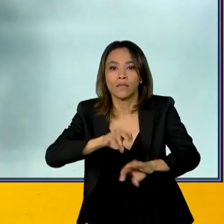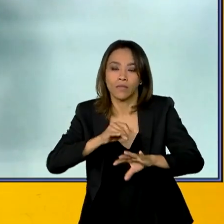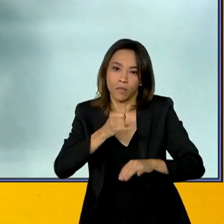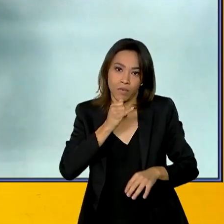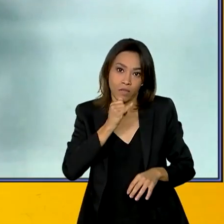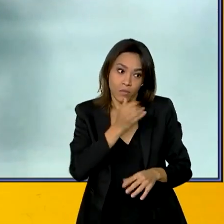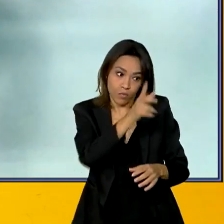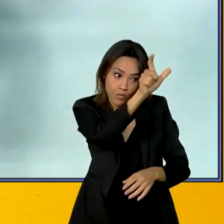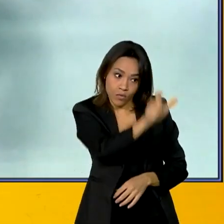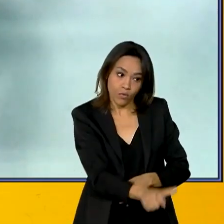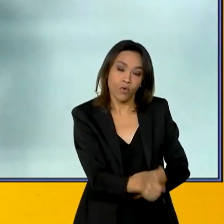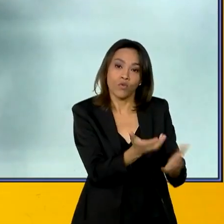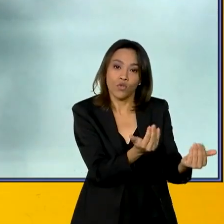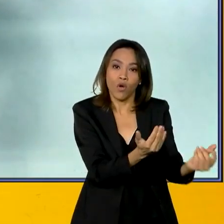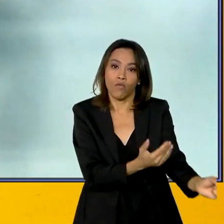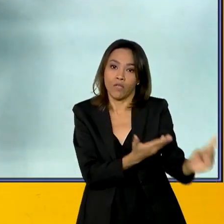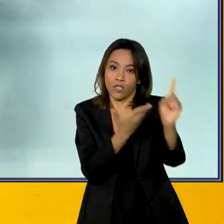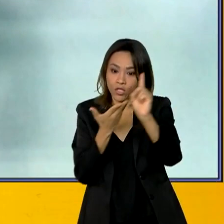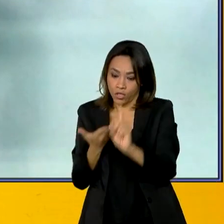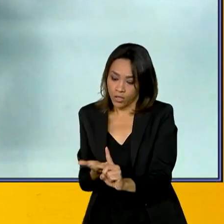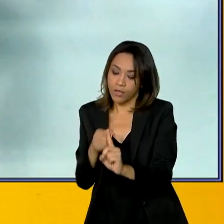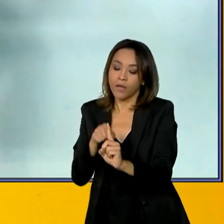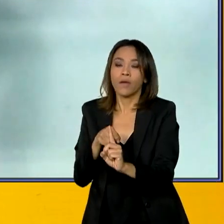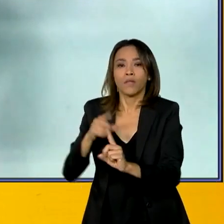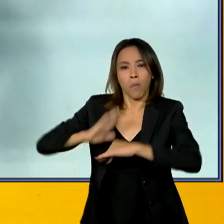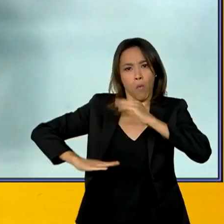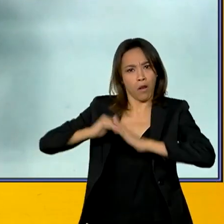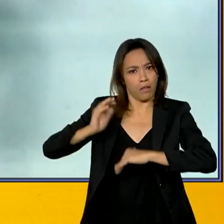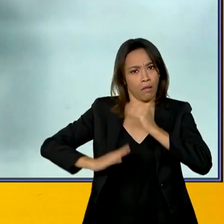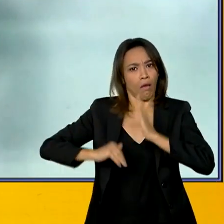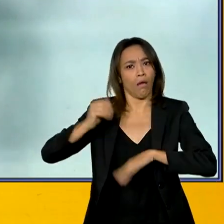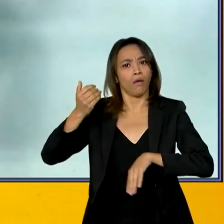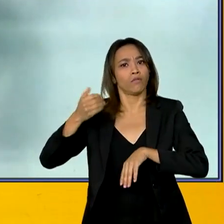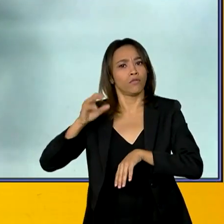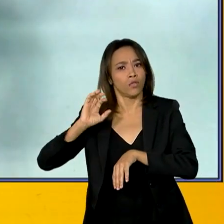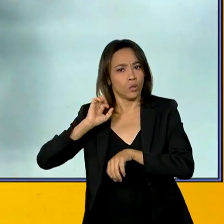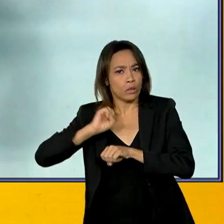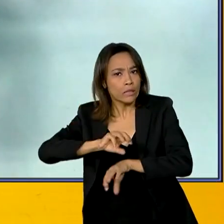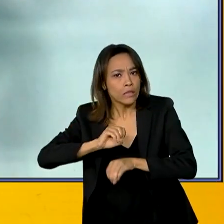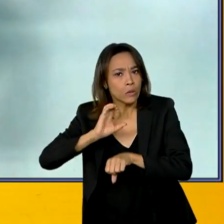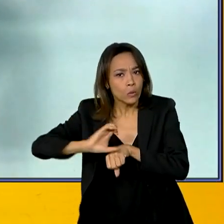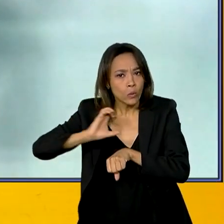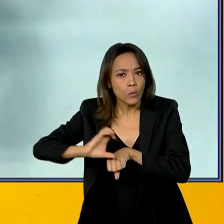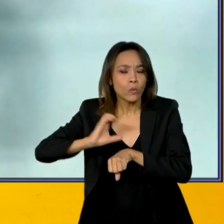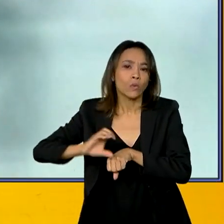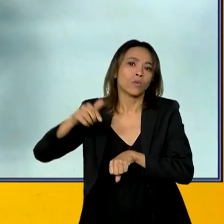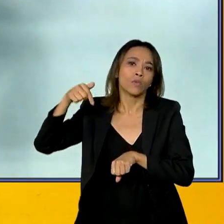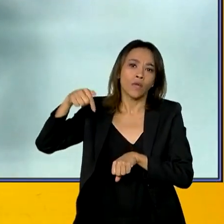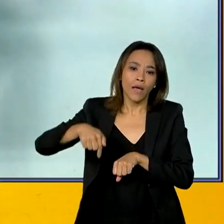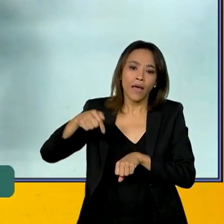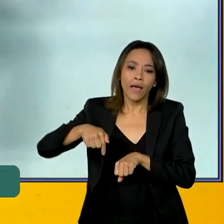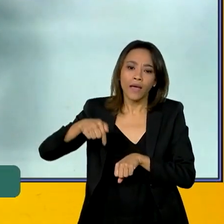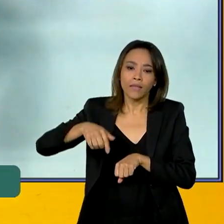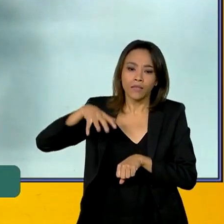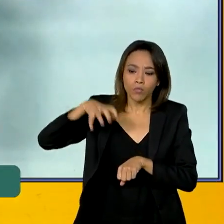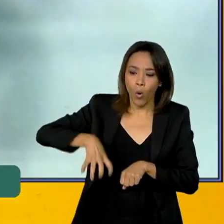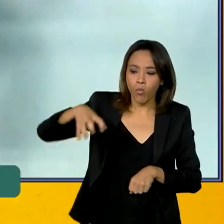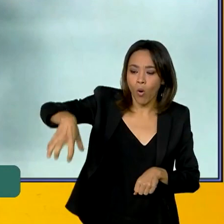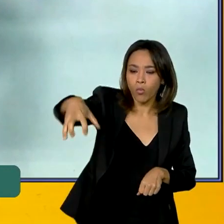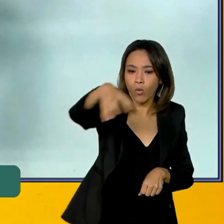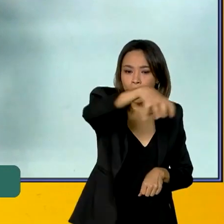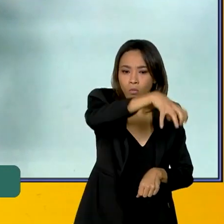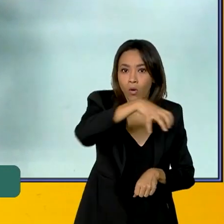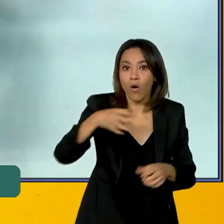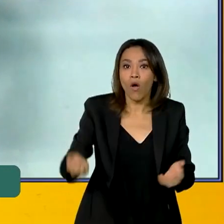chega através de um curso de qualificação profissional, né, um curso técnico, essas unidades, há de se destacar, elas terão um foco, sobretudo